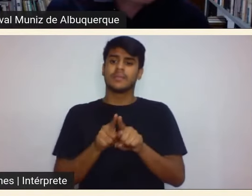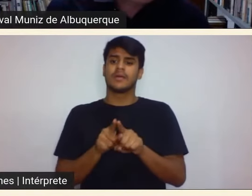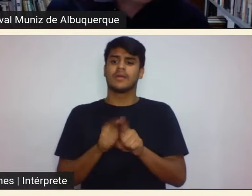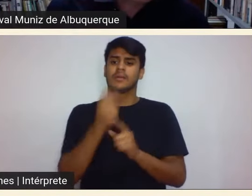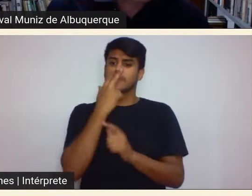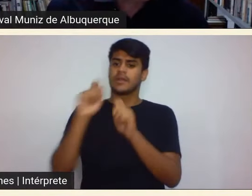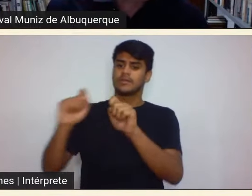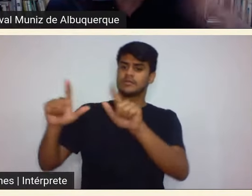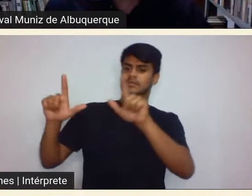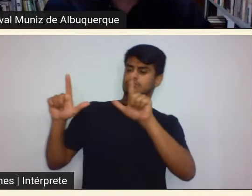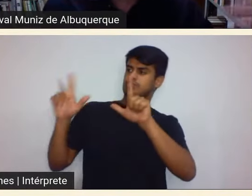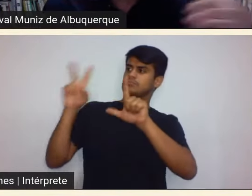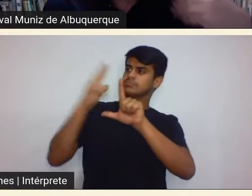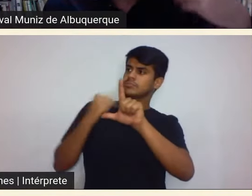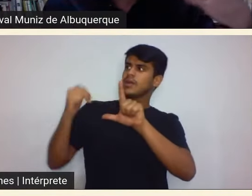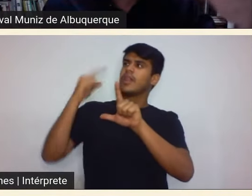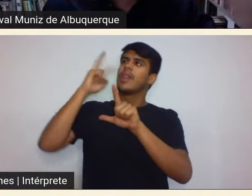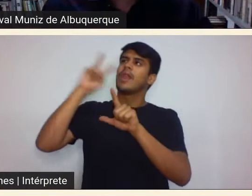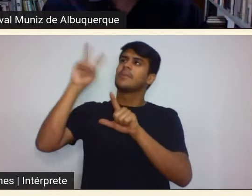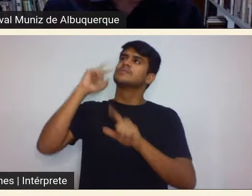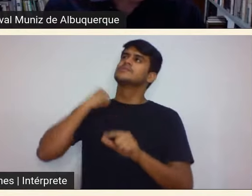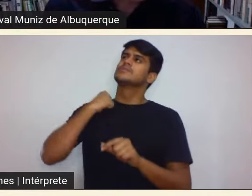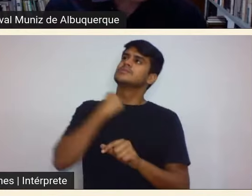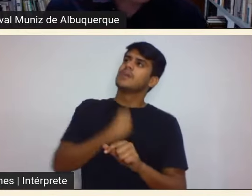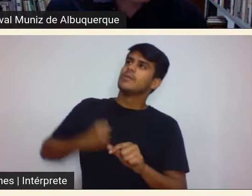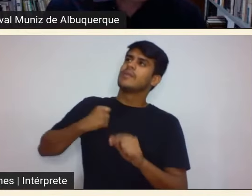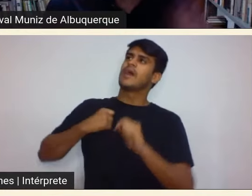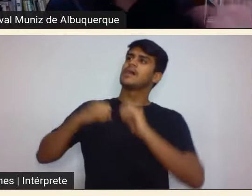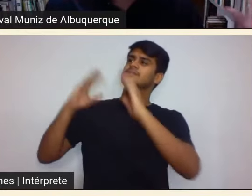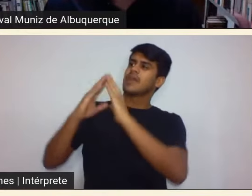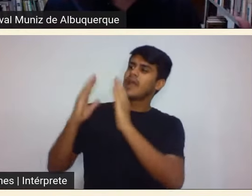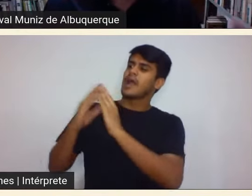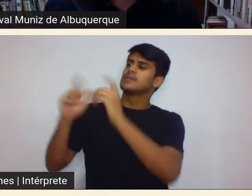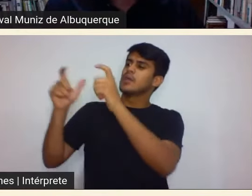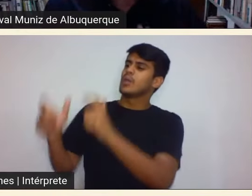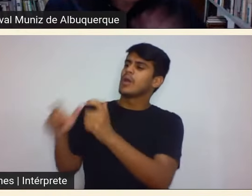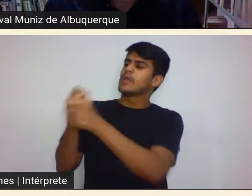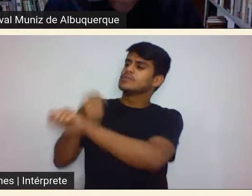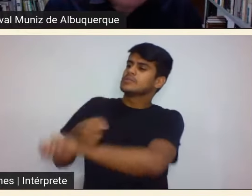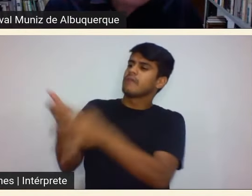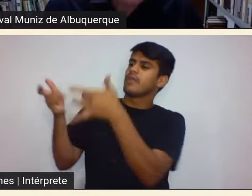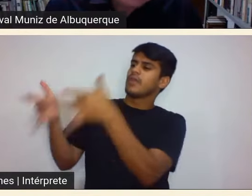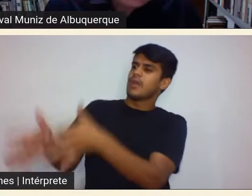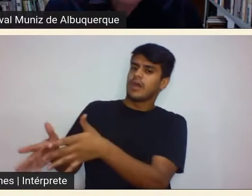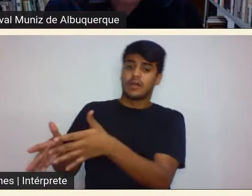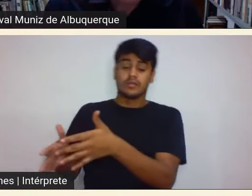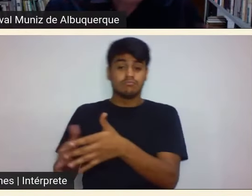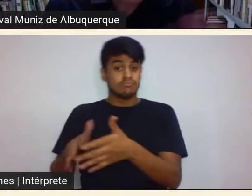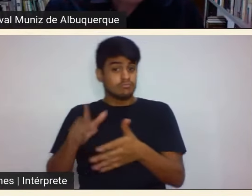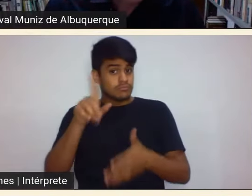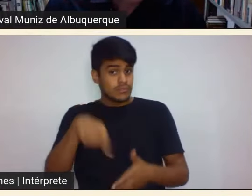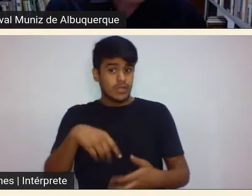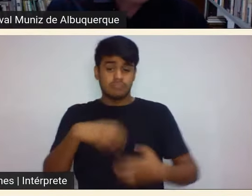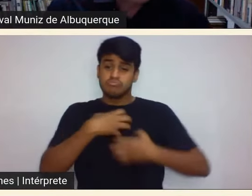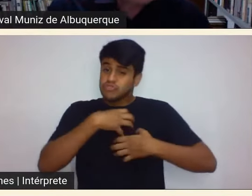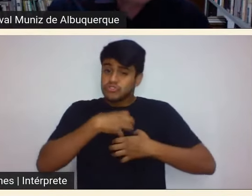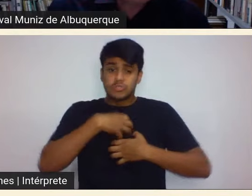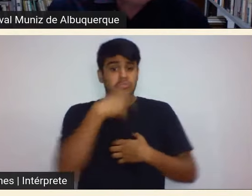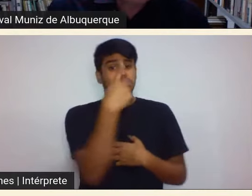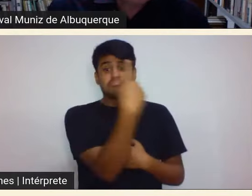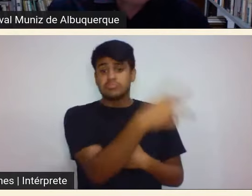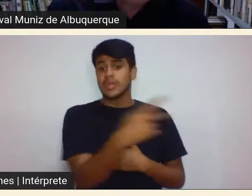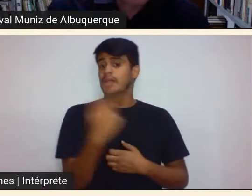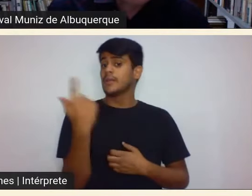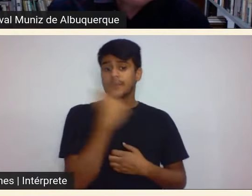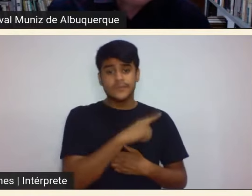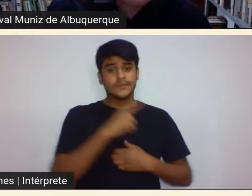da sociedade, da Casa Grande, né, da senzala, etc., utilizando a forma moderna, né, utilizando a